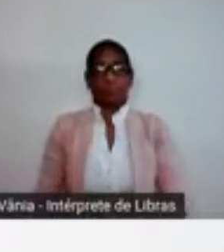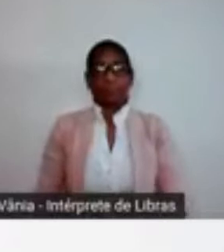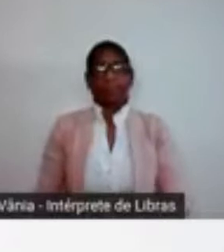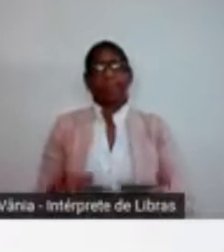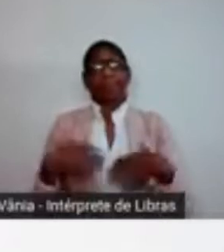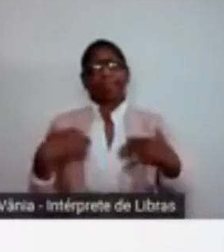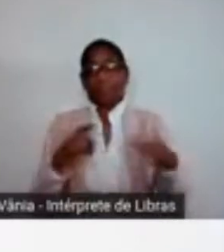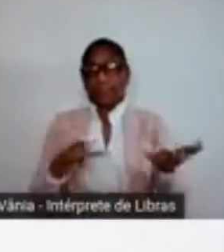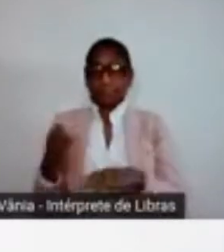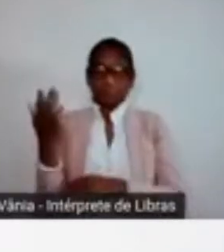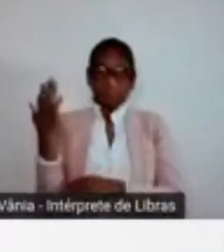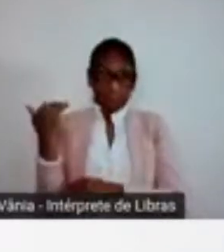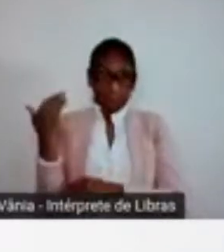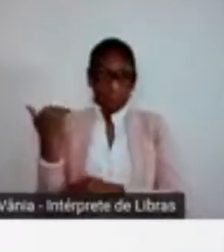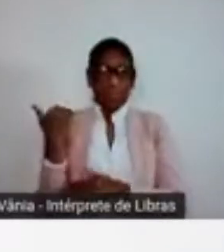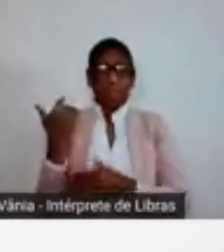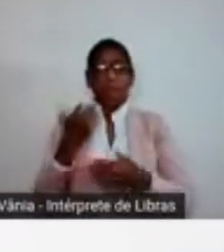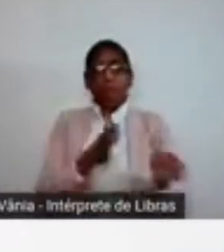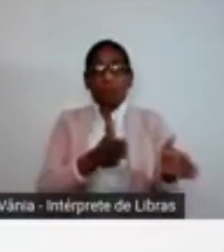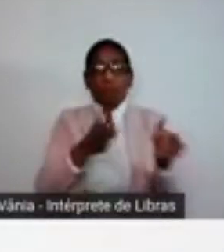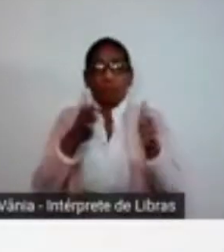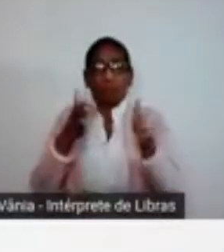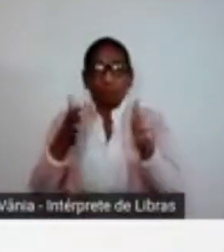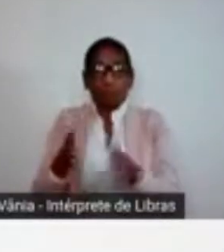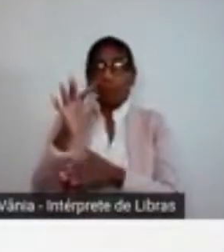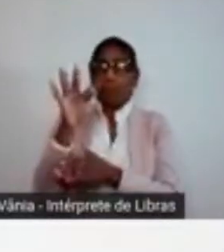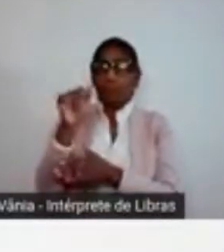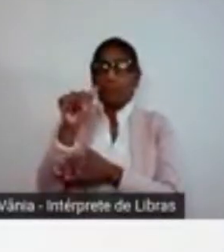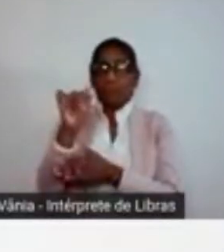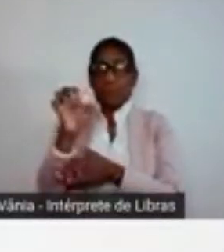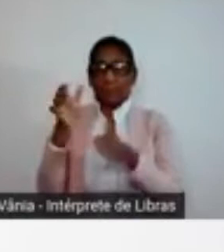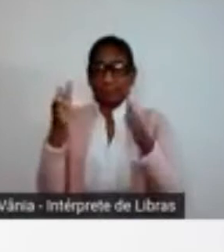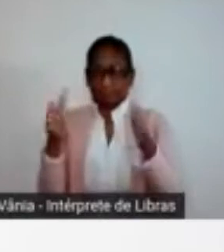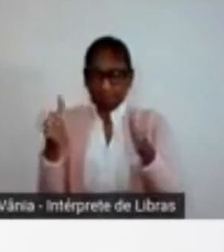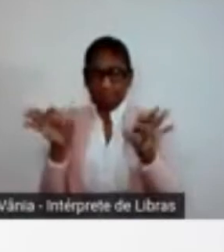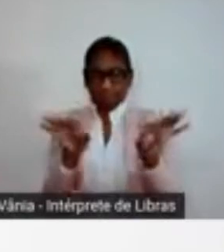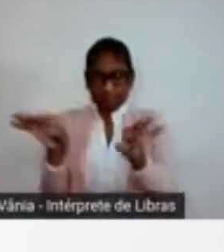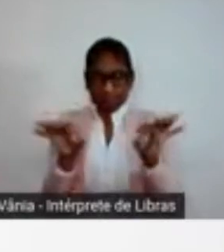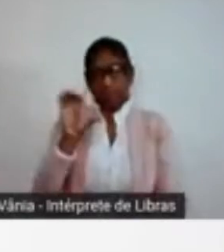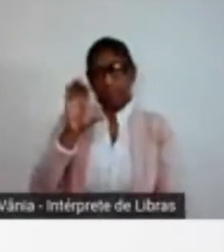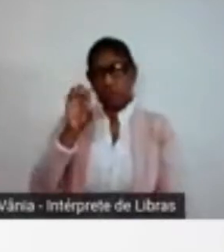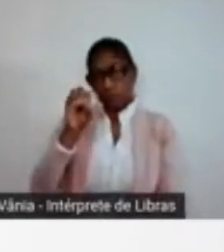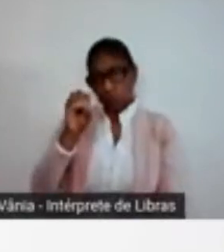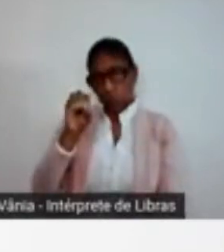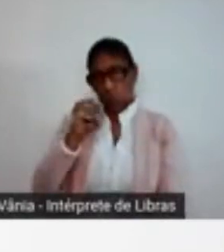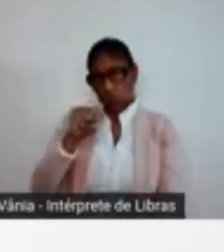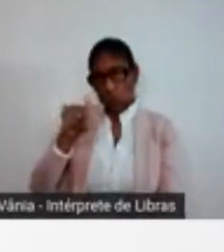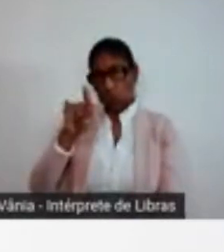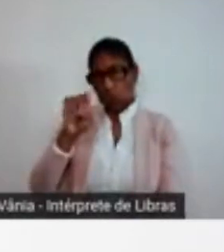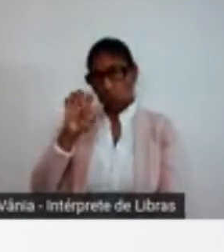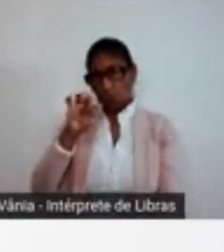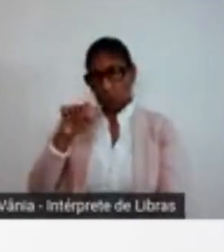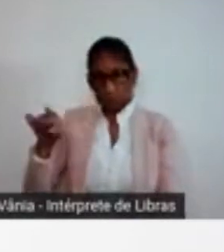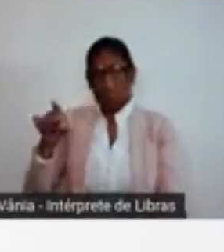implementamos na semana passada a nova fase do distanciamento controlado, que é o de cogestão com os prefeitos.